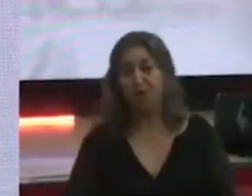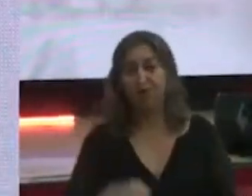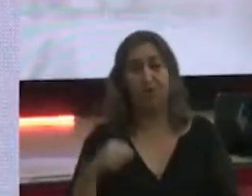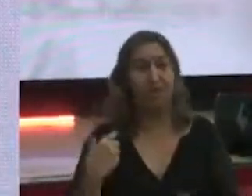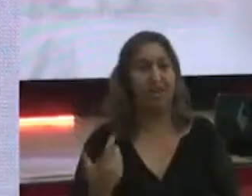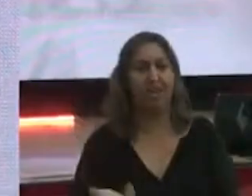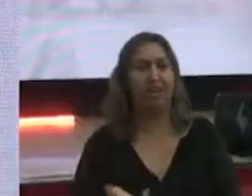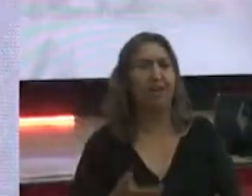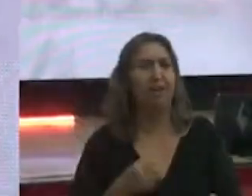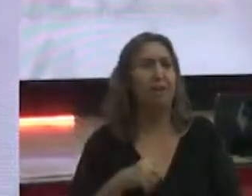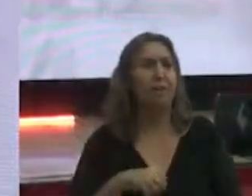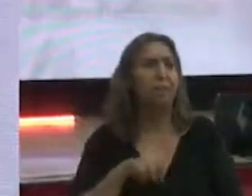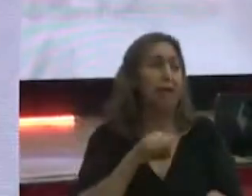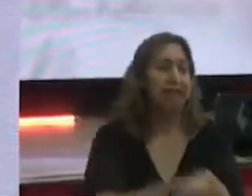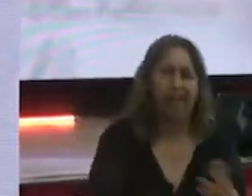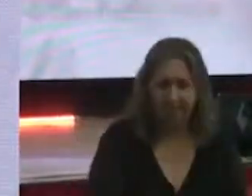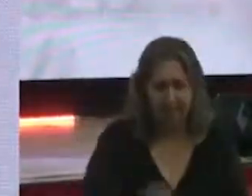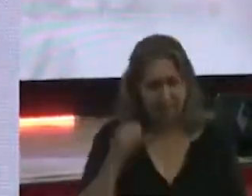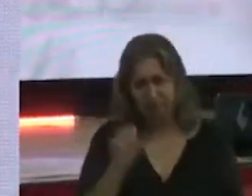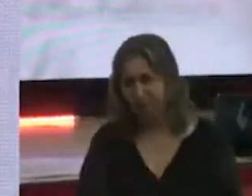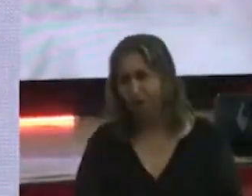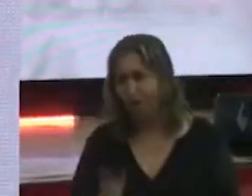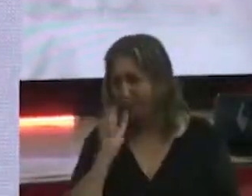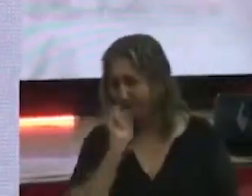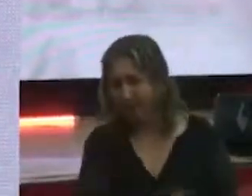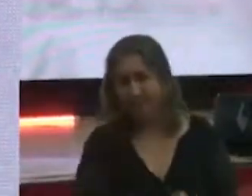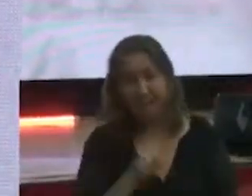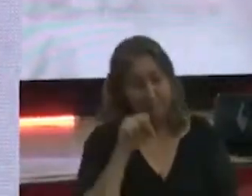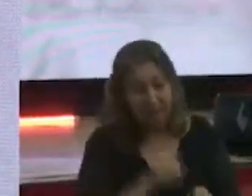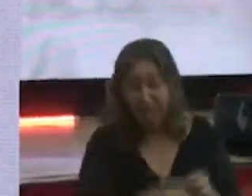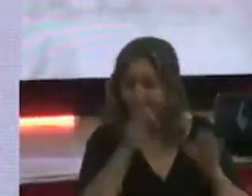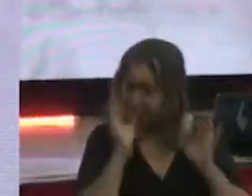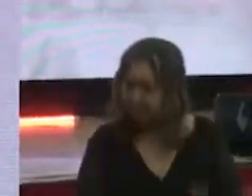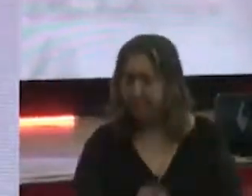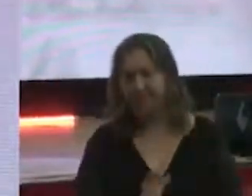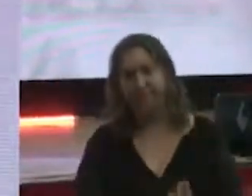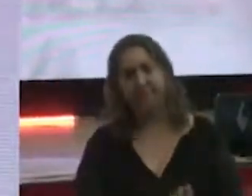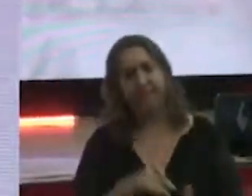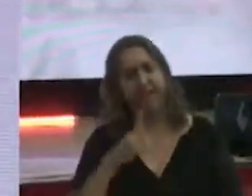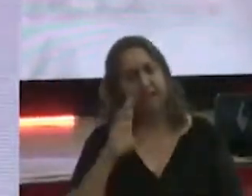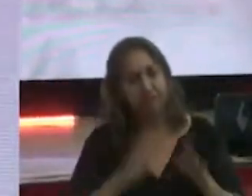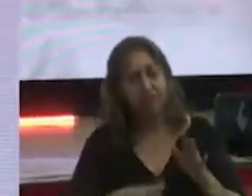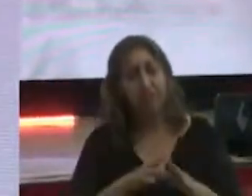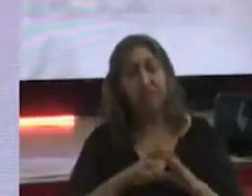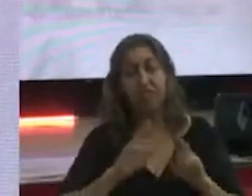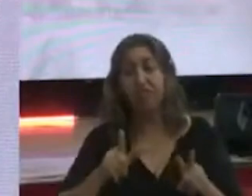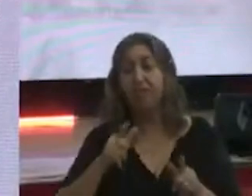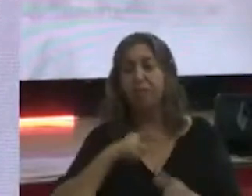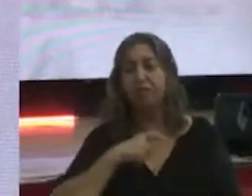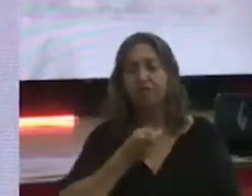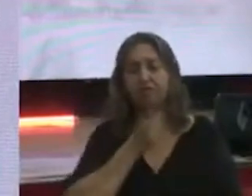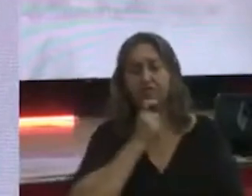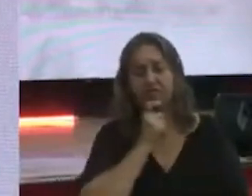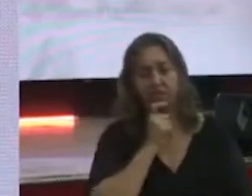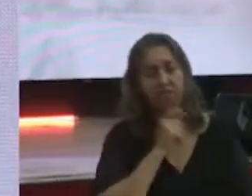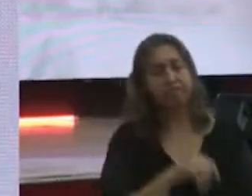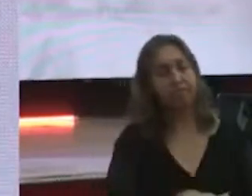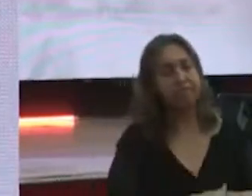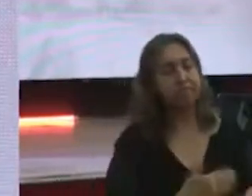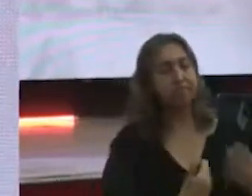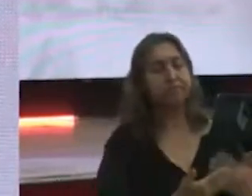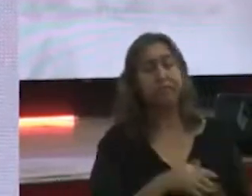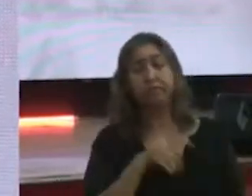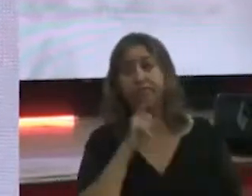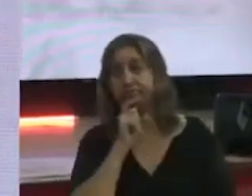não o contrário do amor é a indiferença é a frieza quando você tá tendo uma